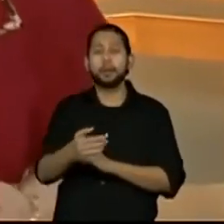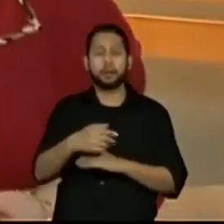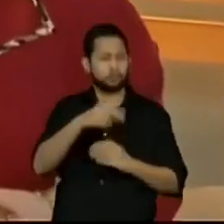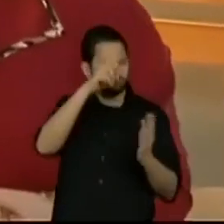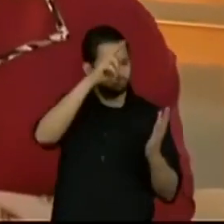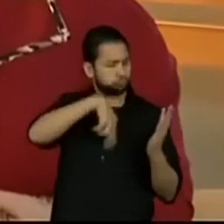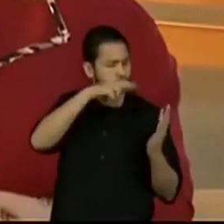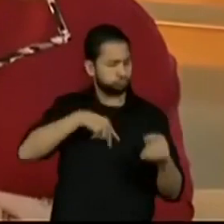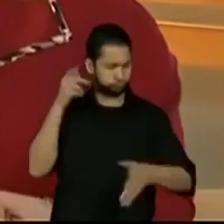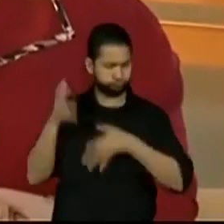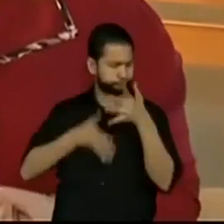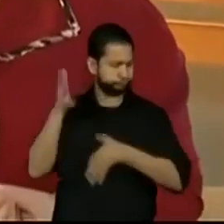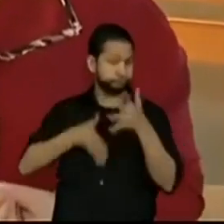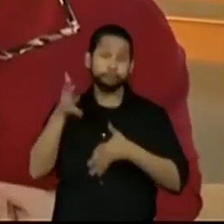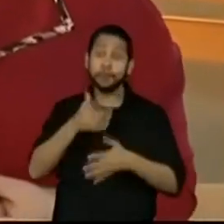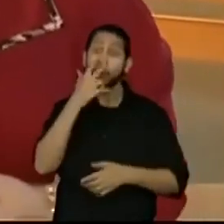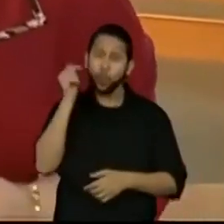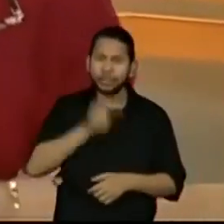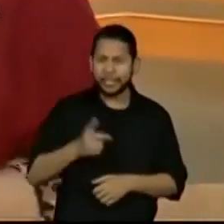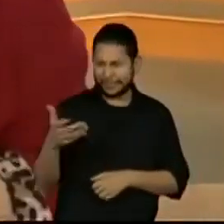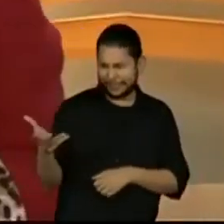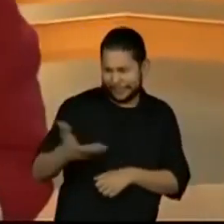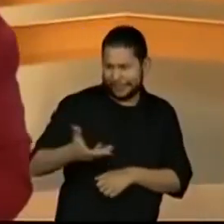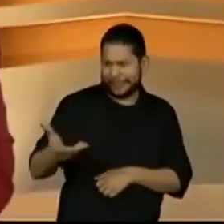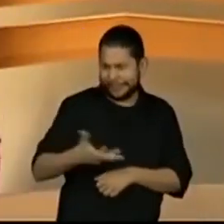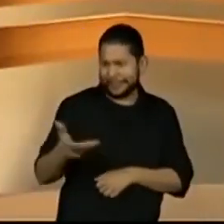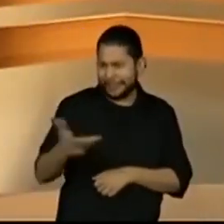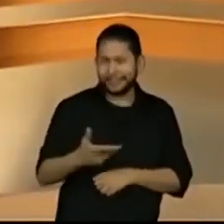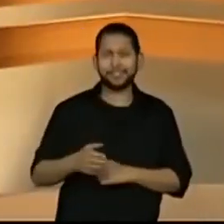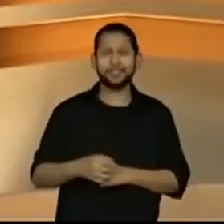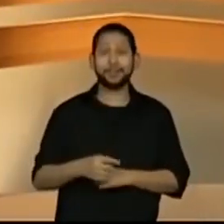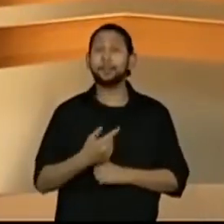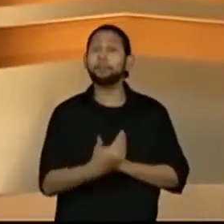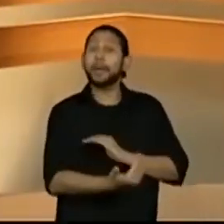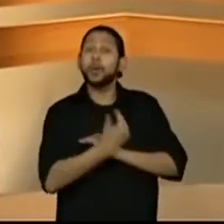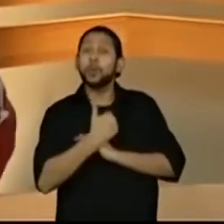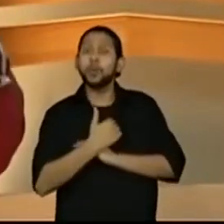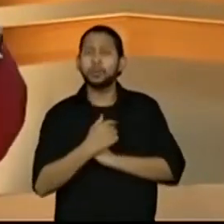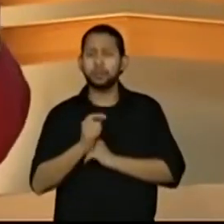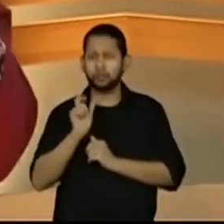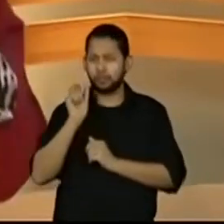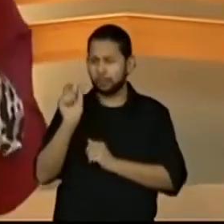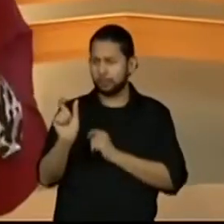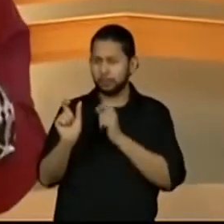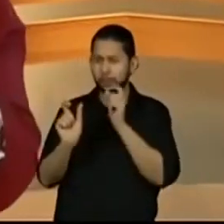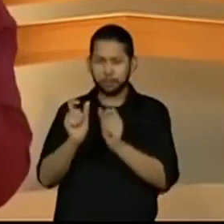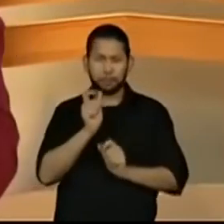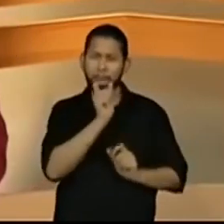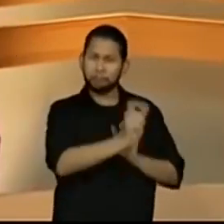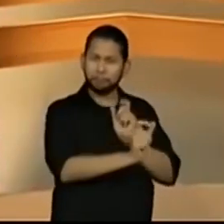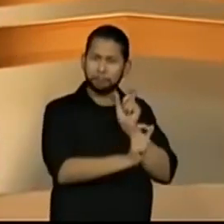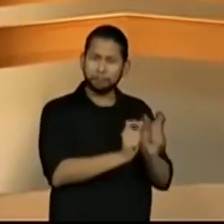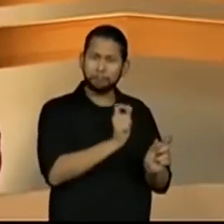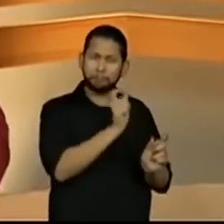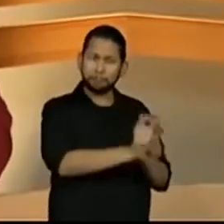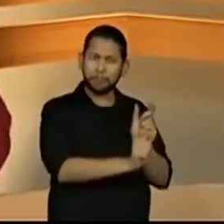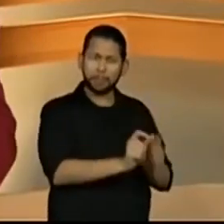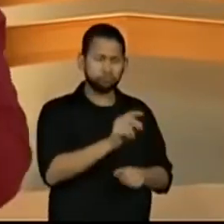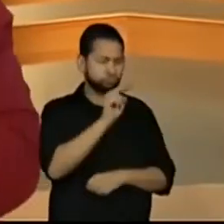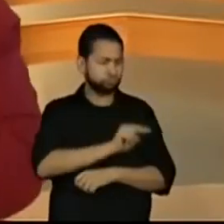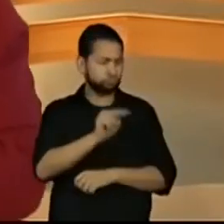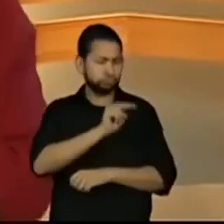que eu tenho de leitura, né? A minha pronúncia, quando eu leio em voz alta, eu me ouço, eu consigo